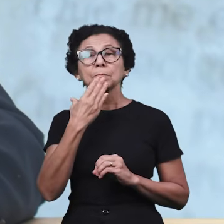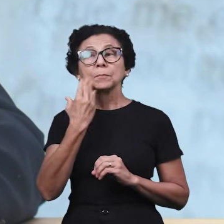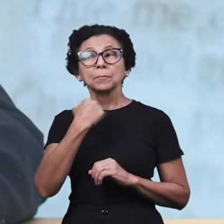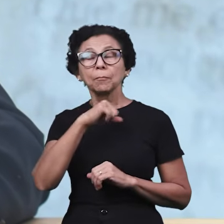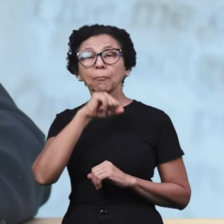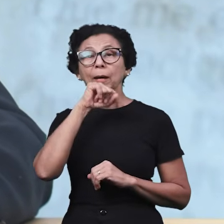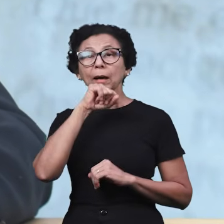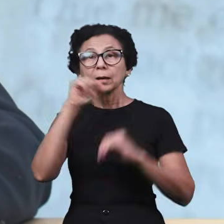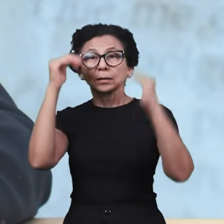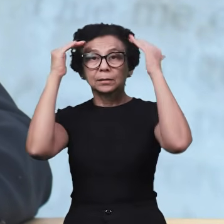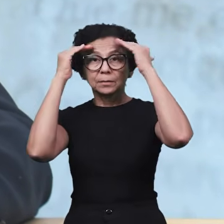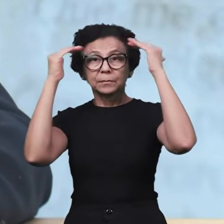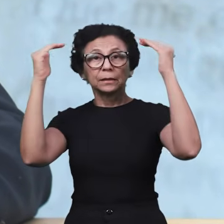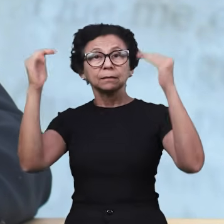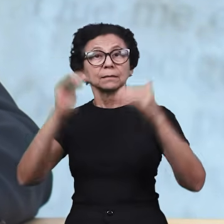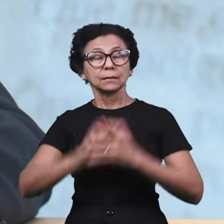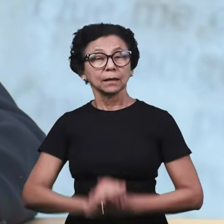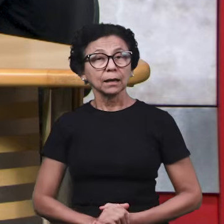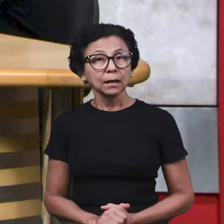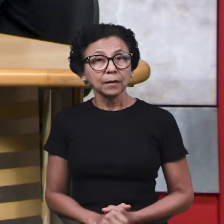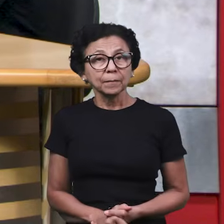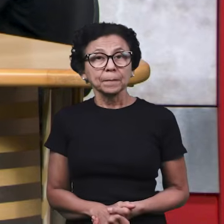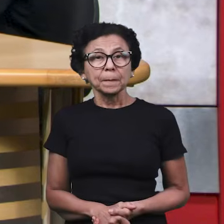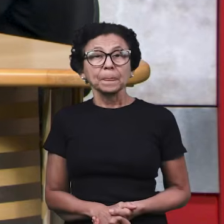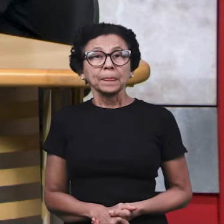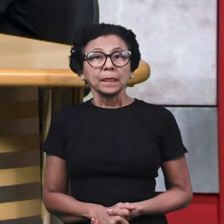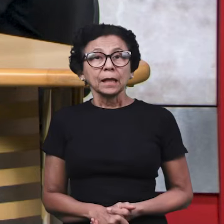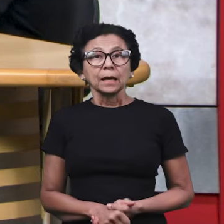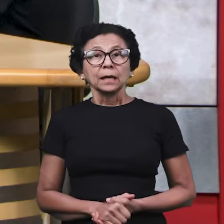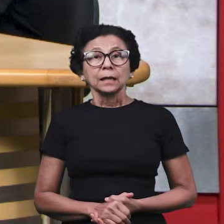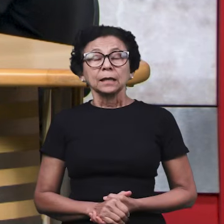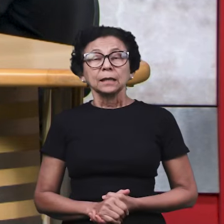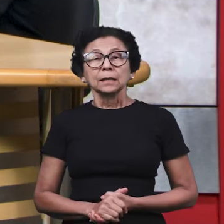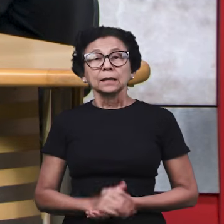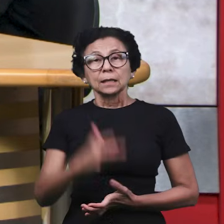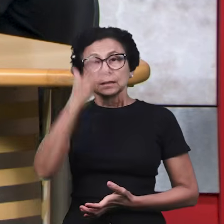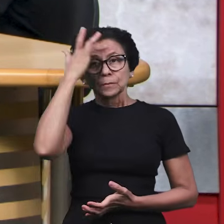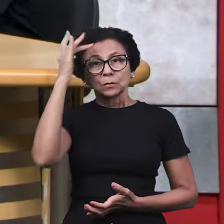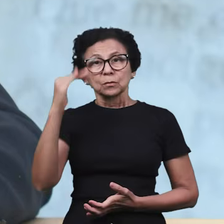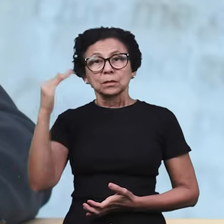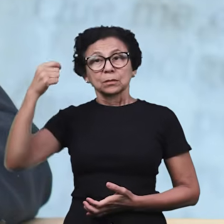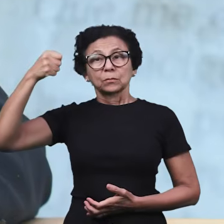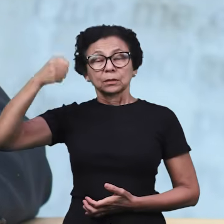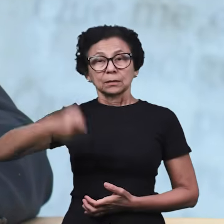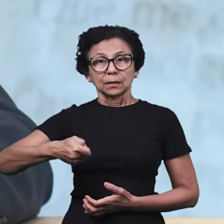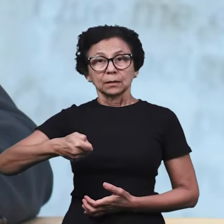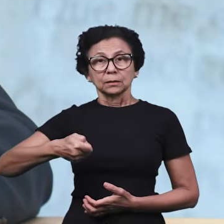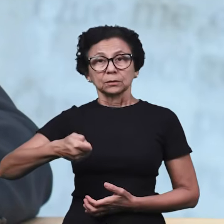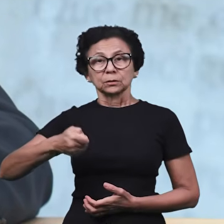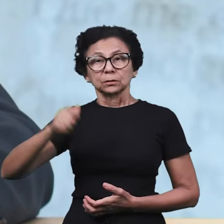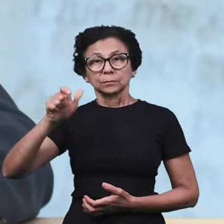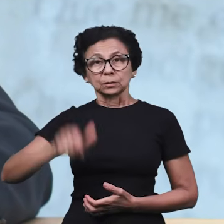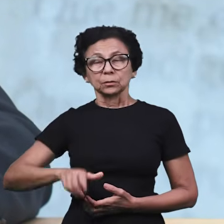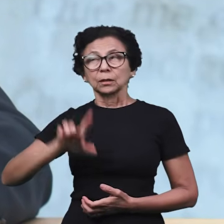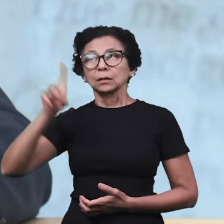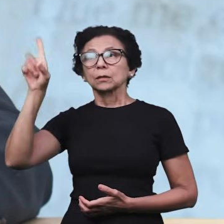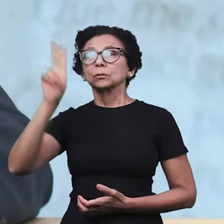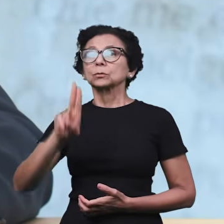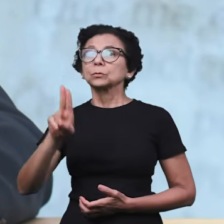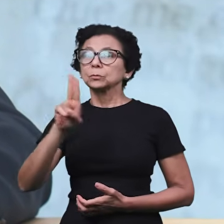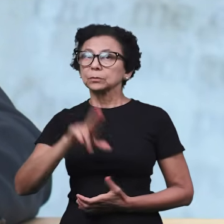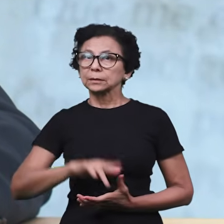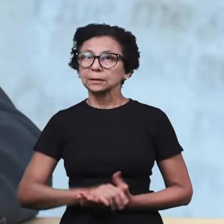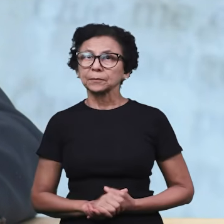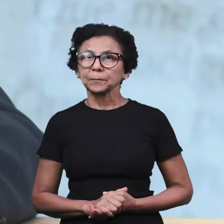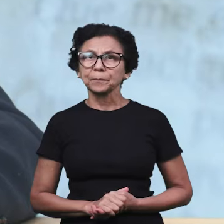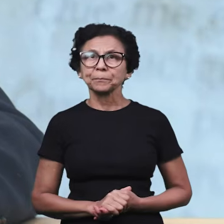as autoridades. Perfeito. E os nossos pais são autoridades sobre Exatamente. nós. Se você é jovem, você mora com seus pais, se